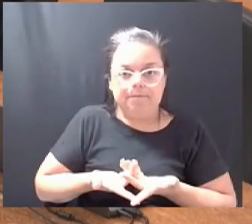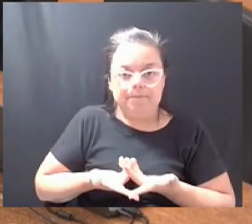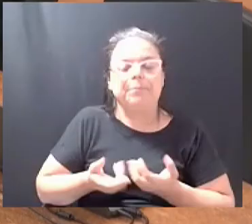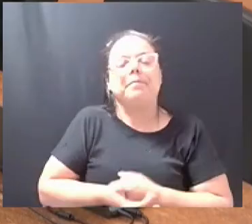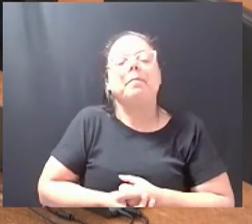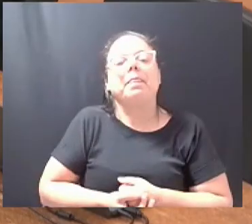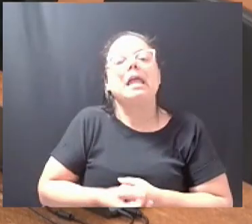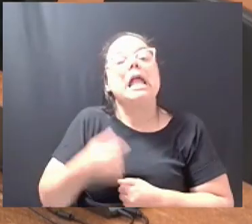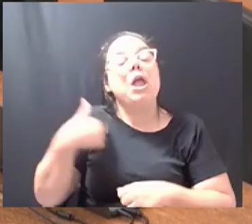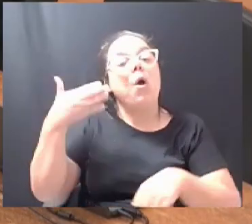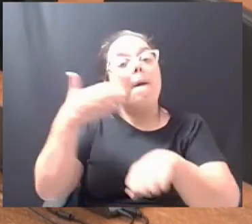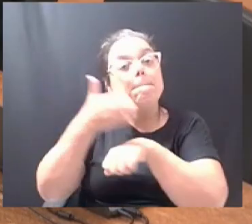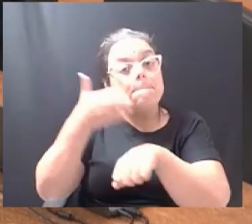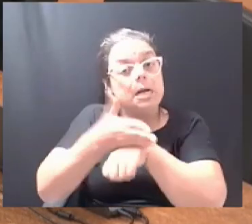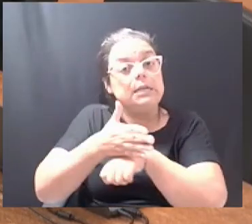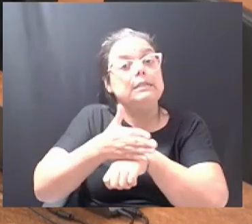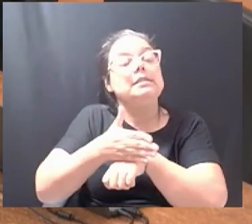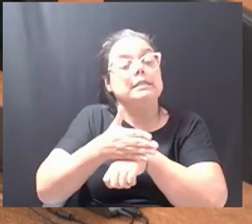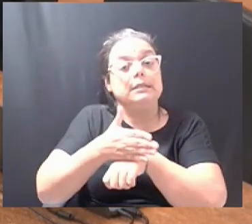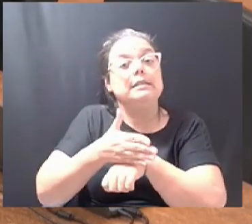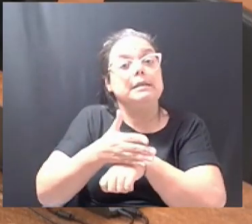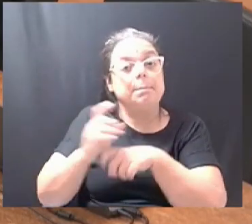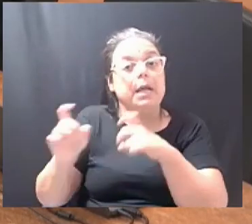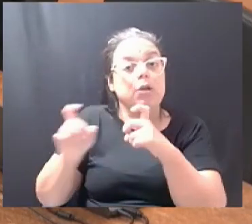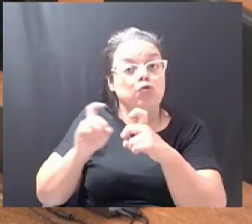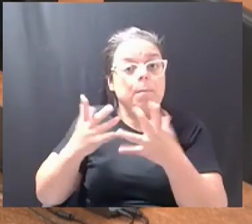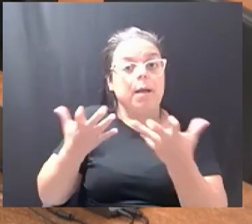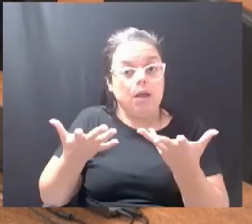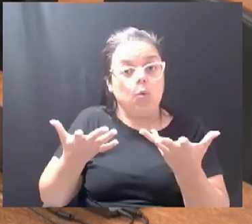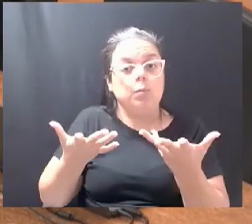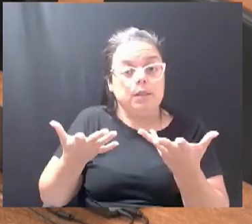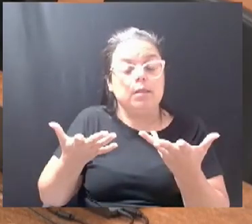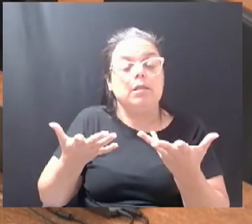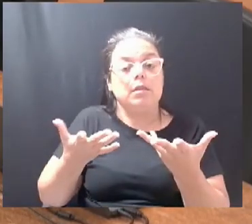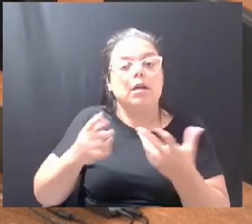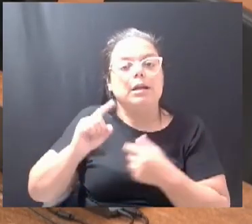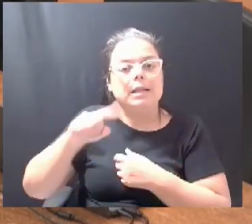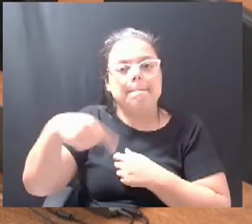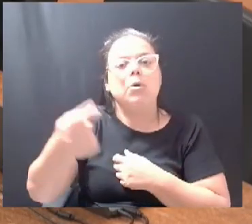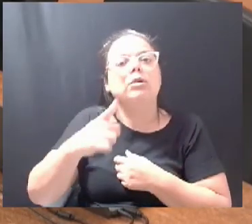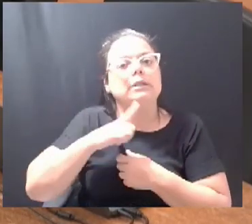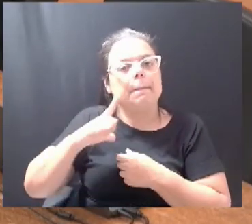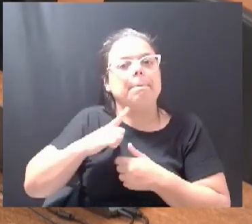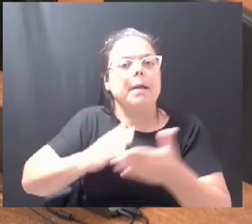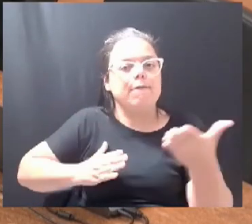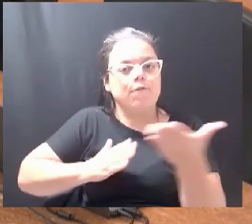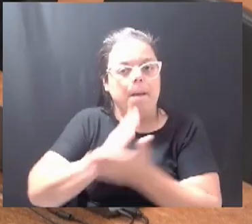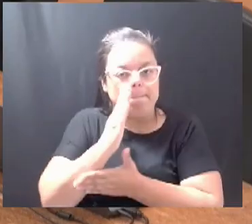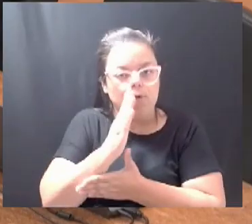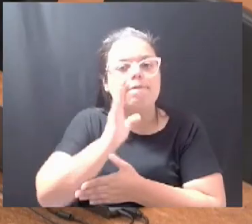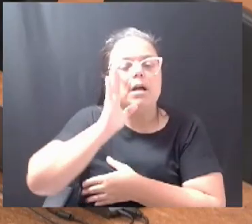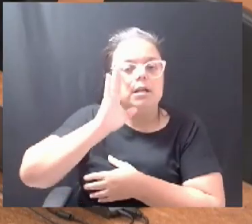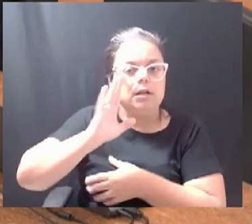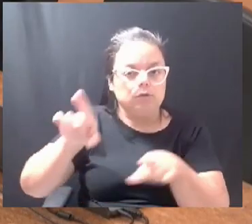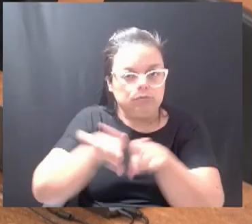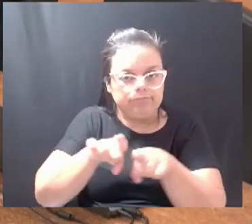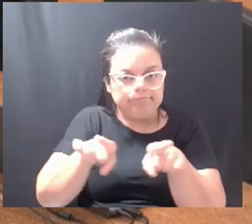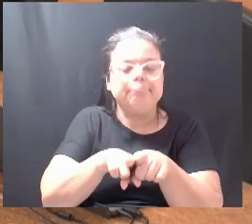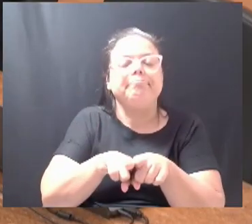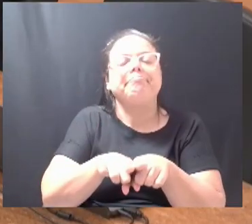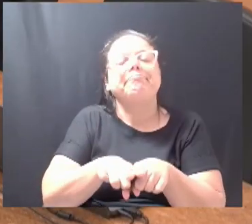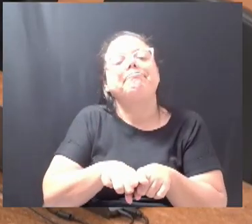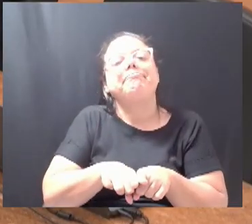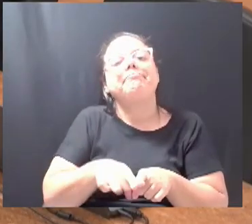uma mesa, porque também, logo em seguida, depois da nossa, foi aprovado também o projeto de eu lei sei, sobre isso. Bom, participei de uma mesa